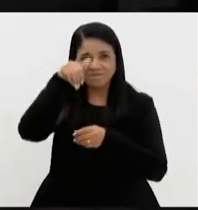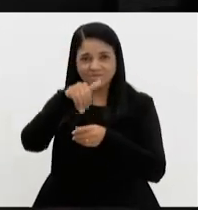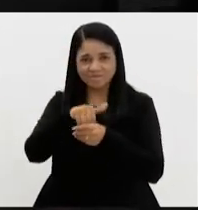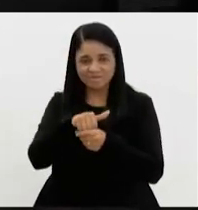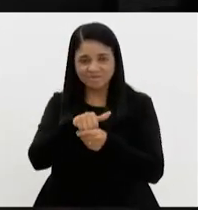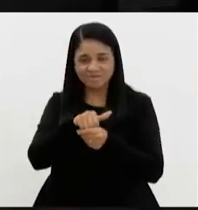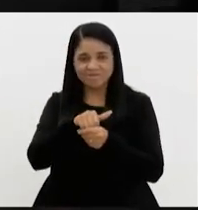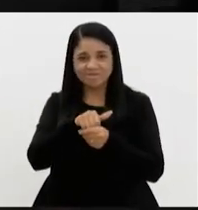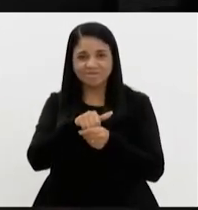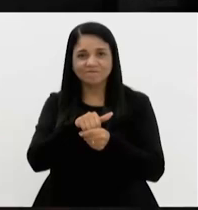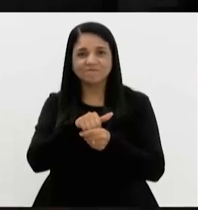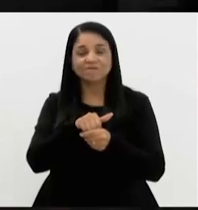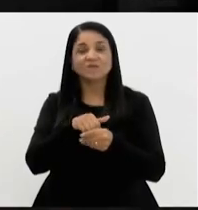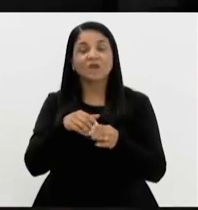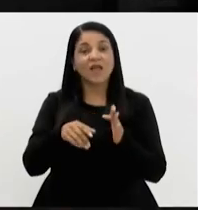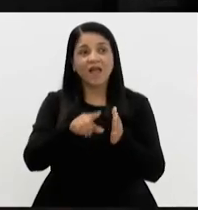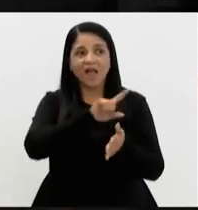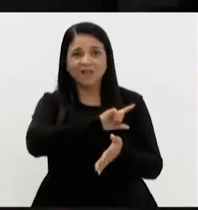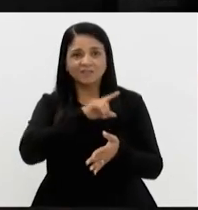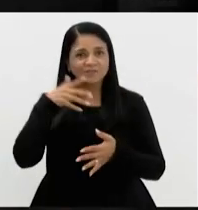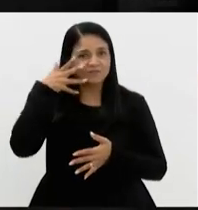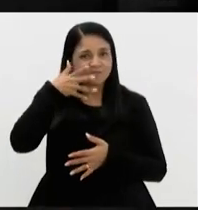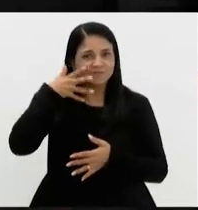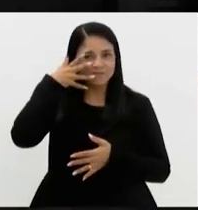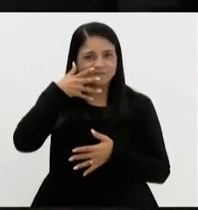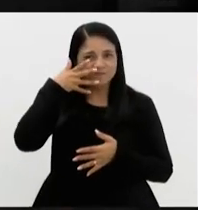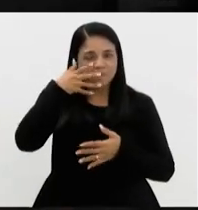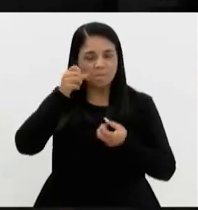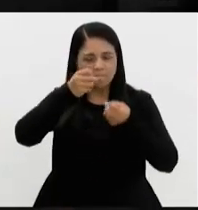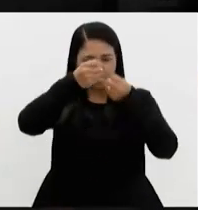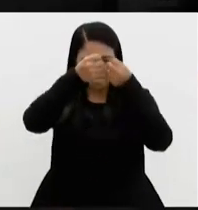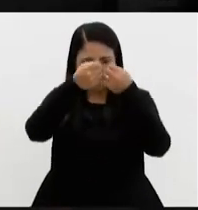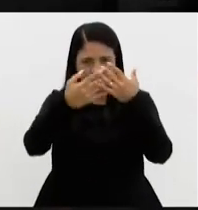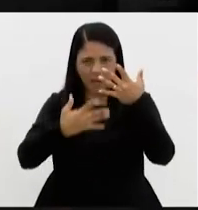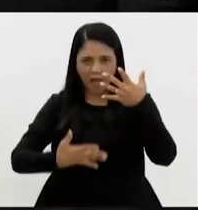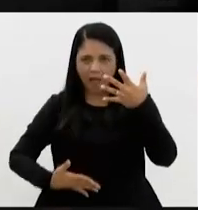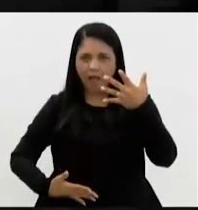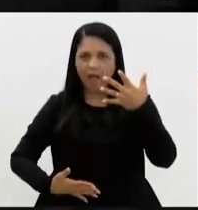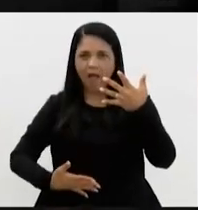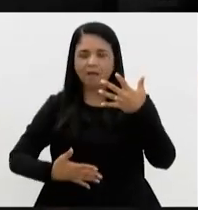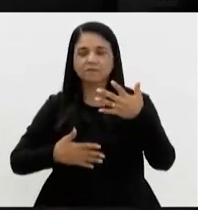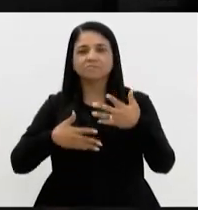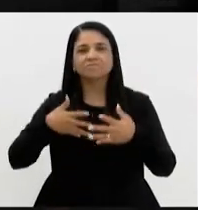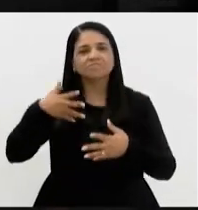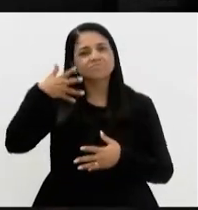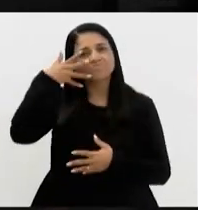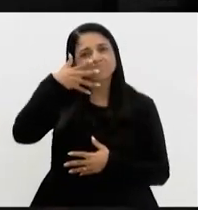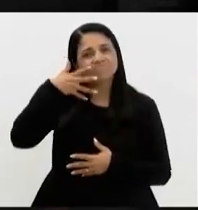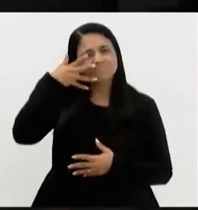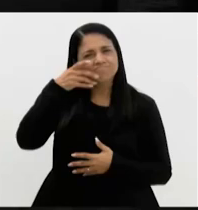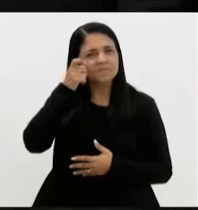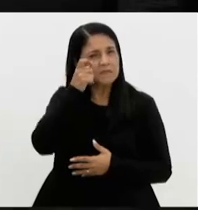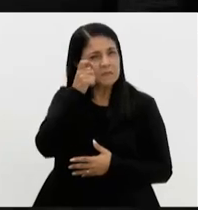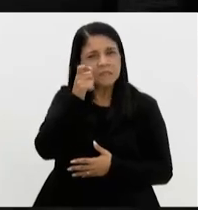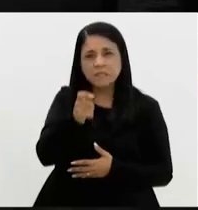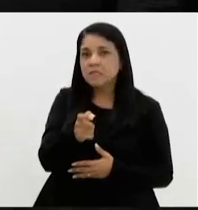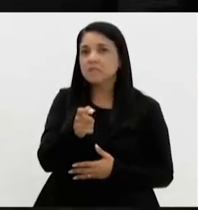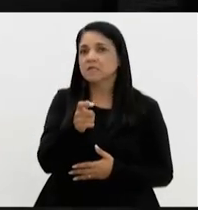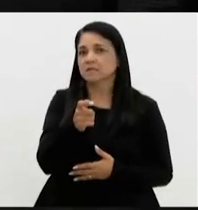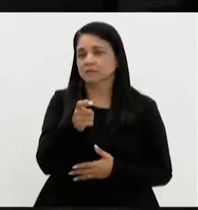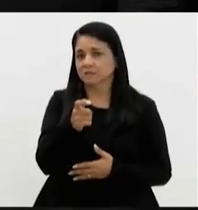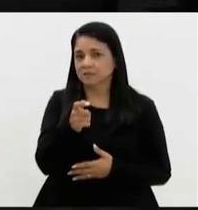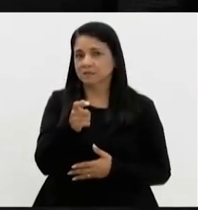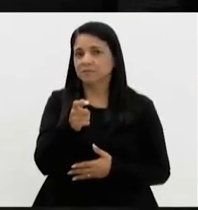ilustres palestrantes que nos antecederam puseram dispor aqui algumas falas interessantíssimas a